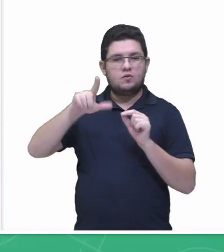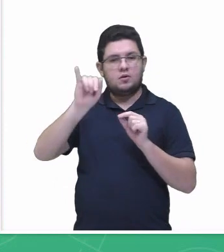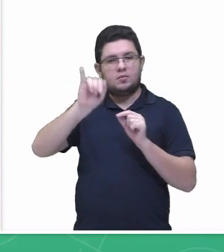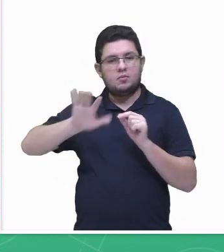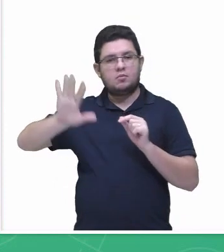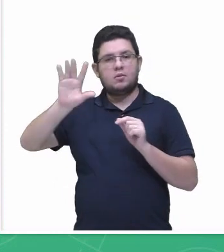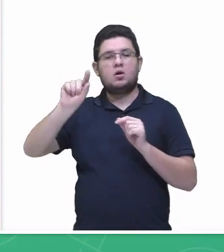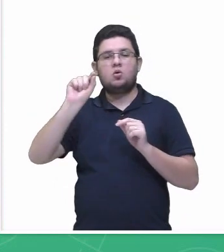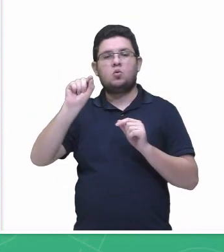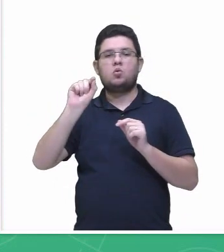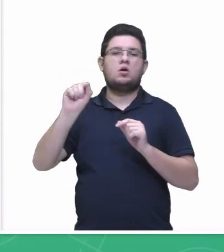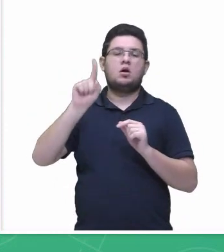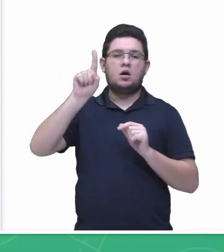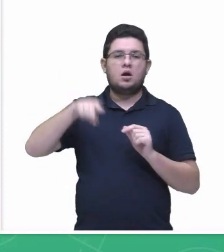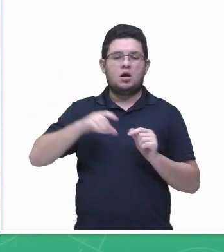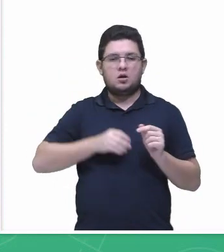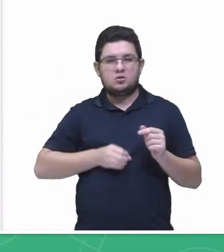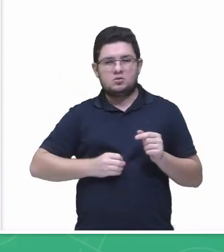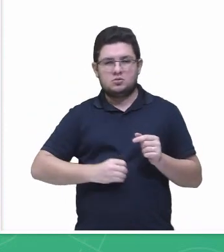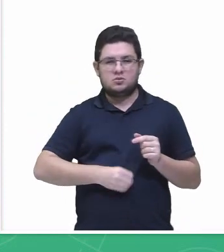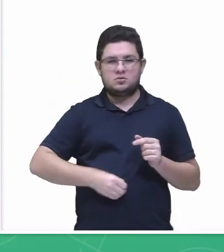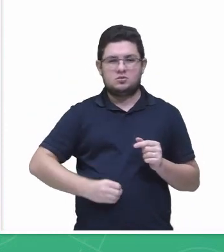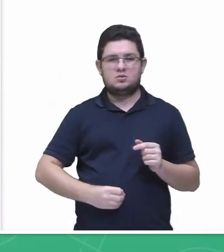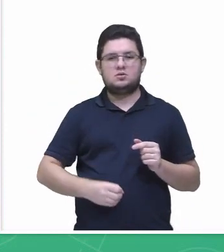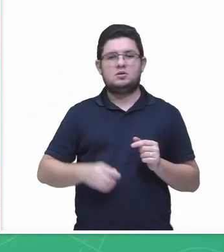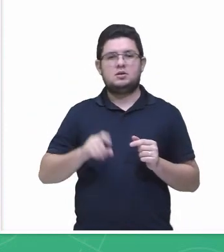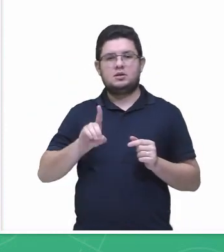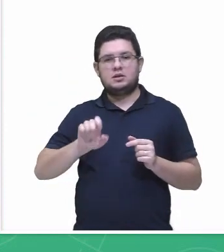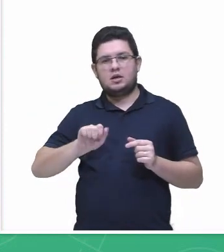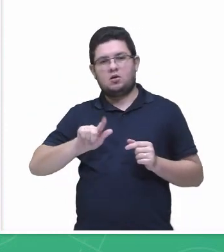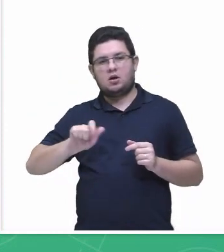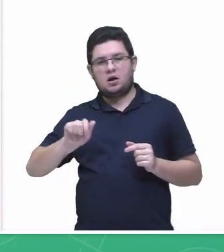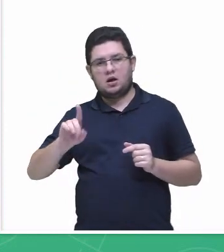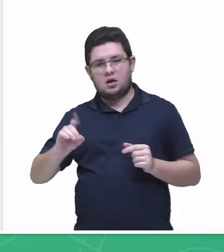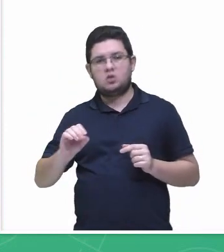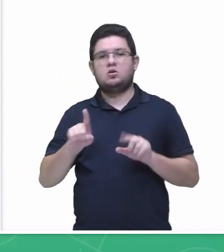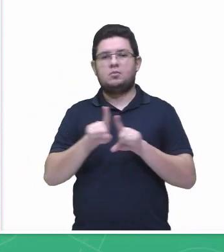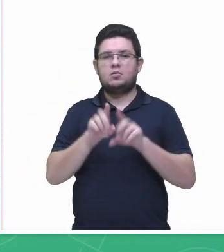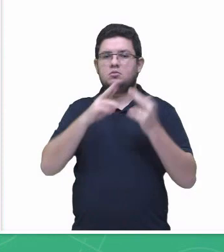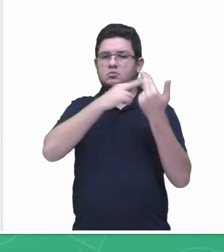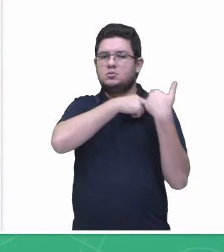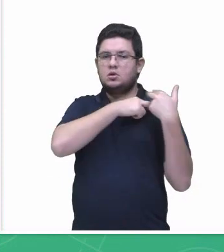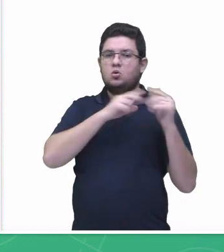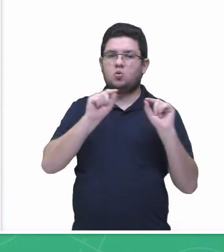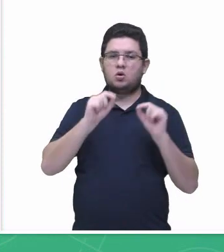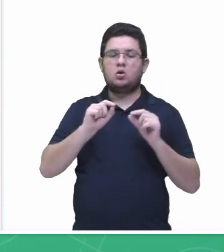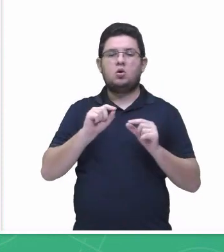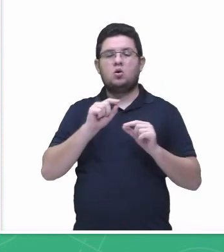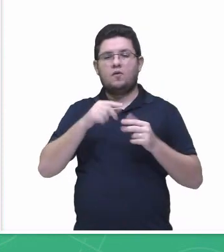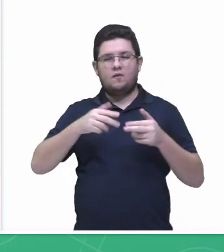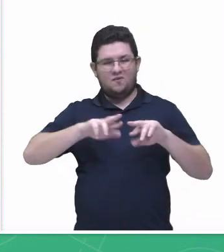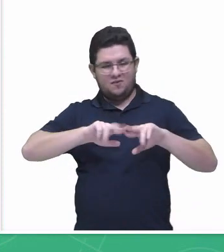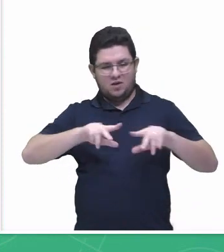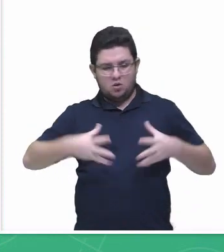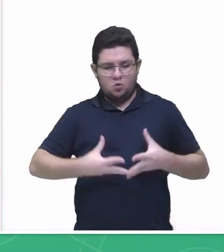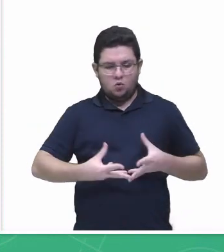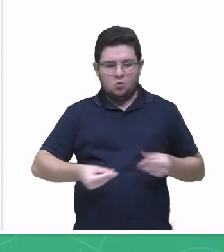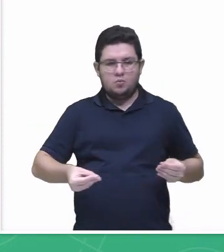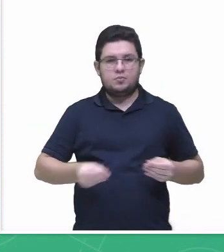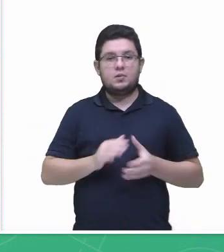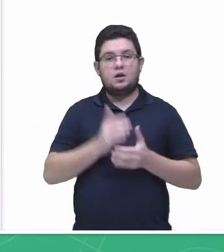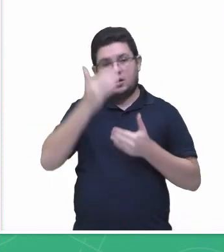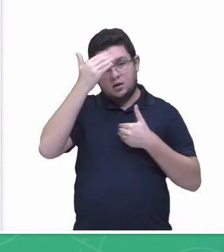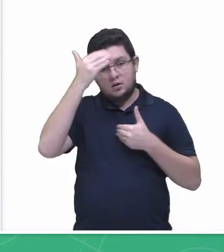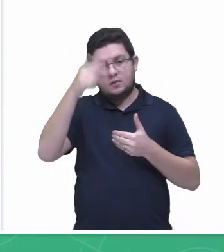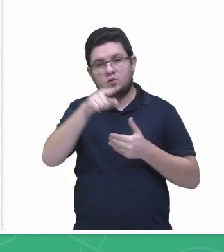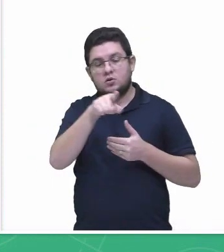apresentou aí para vocês novamente a imagem que representa para a gente o intestino delgado e a sua função, que é o quê? Absorver nutrientes, tá